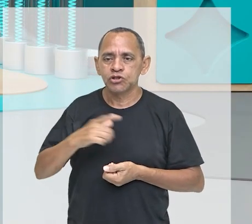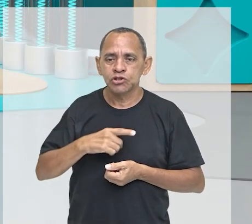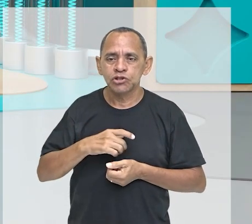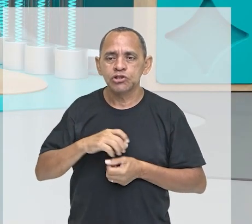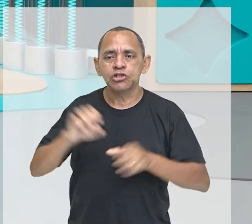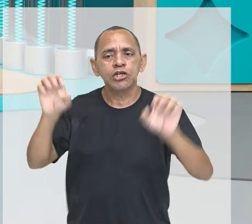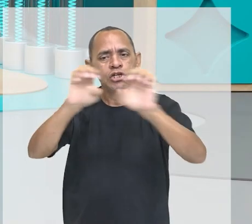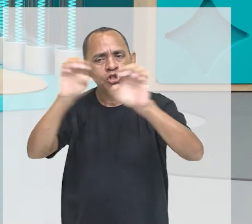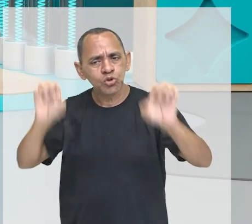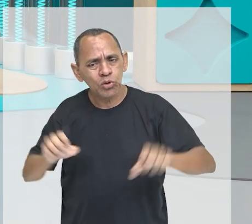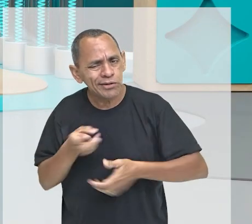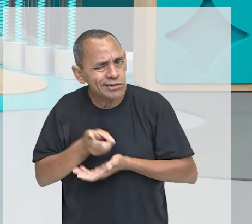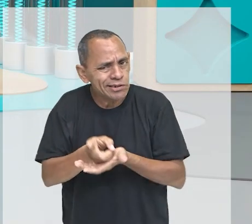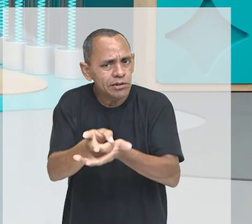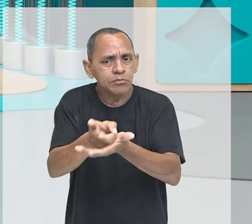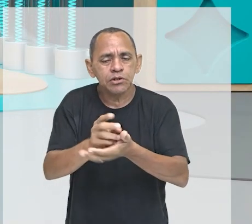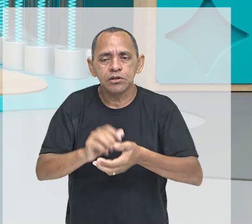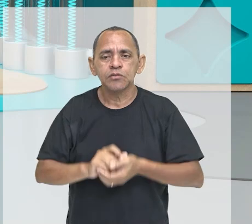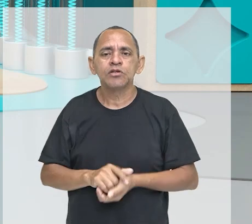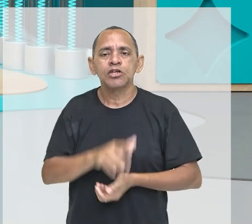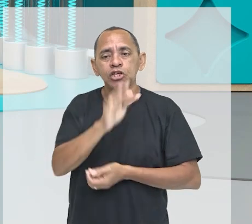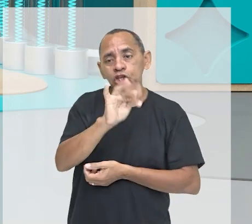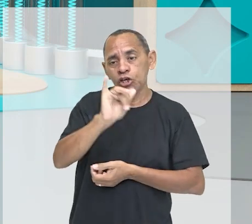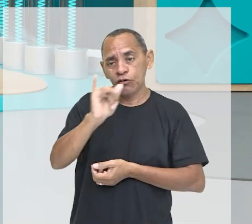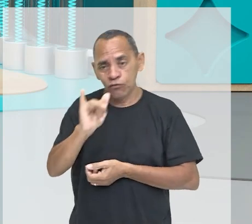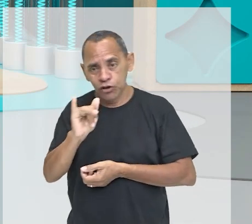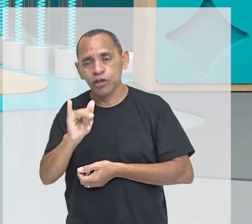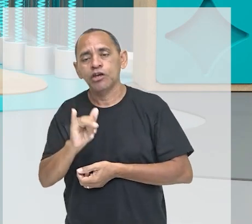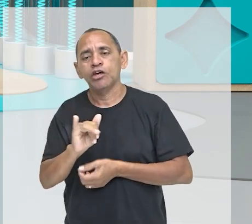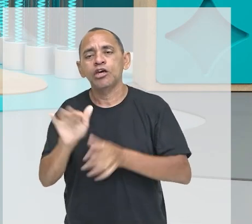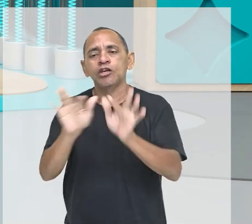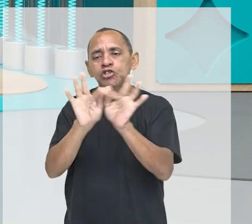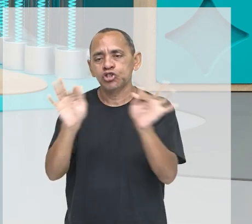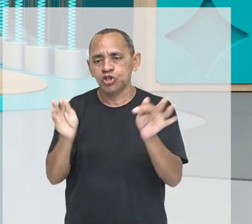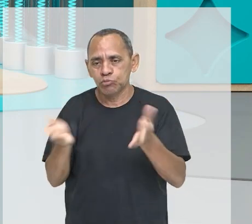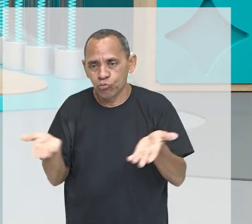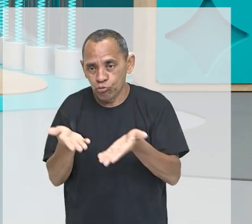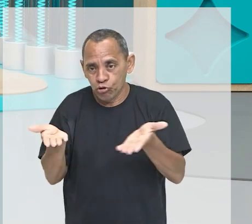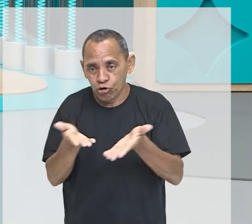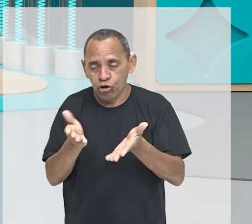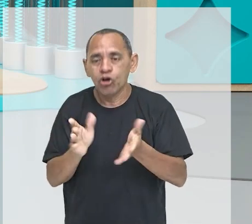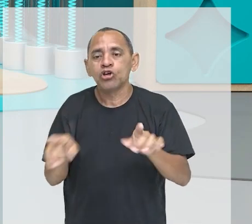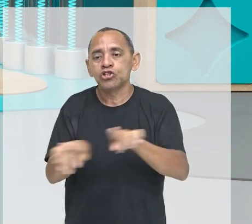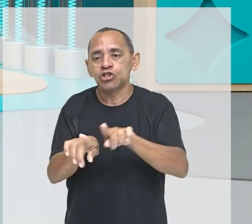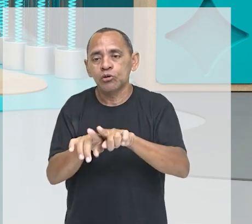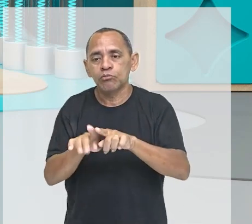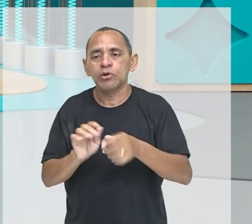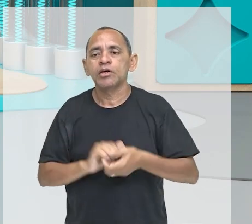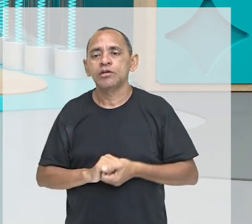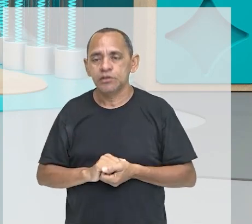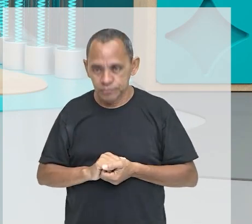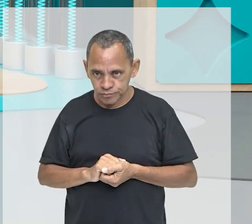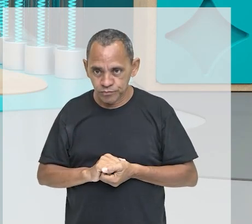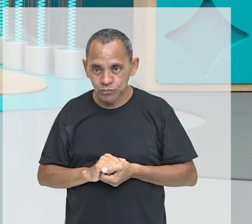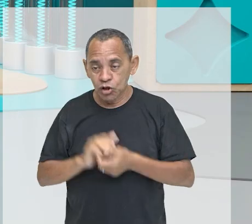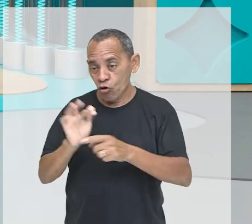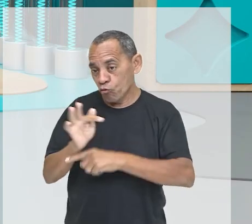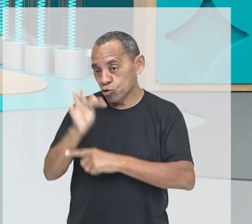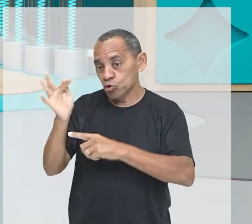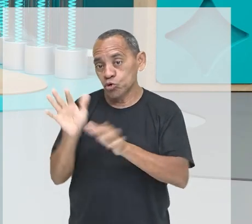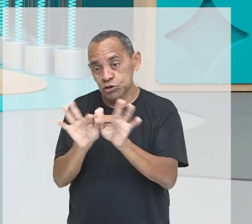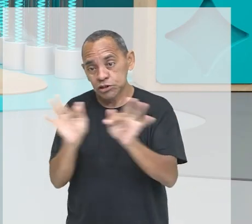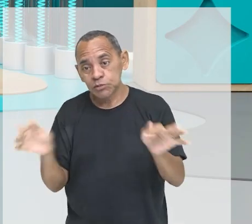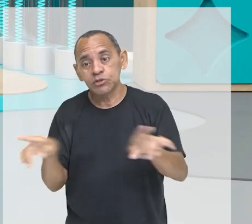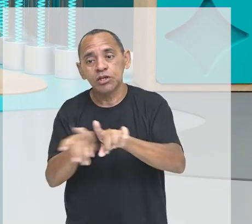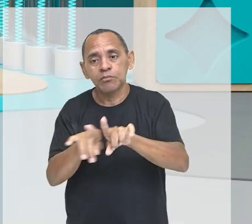estrutura. Vai começar com if, aí simple present e aí simple future, presente e futuro. A